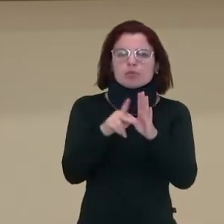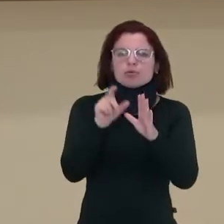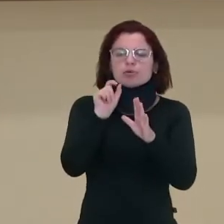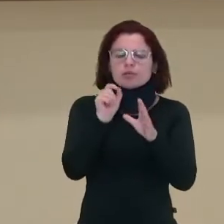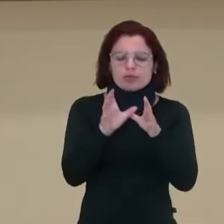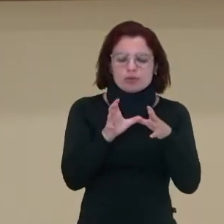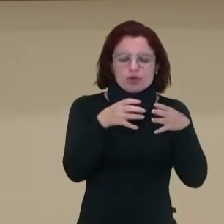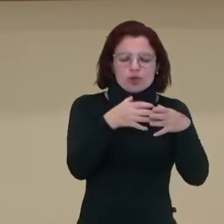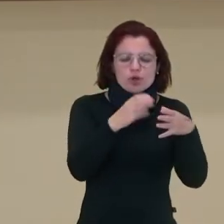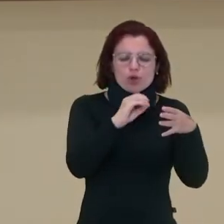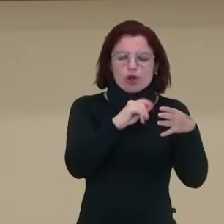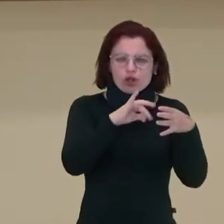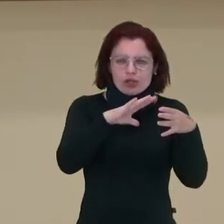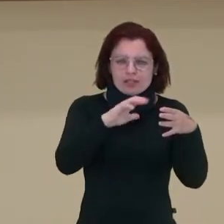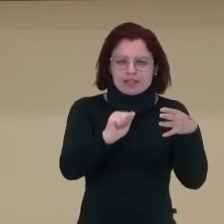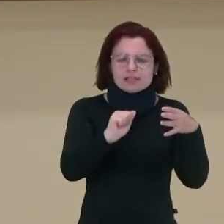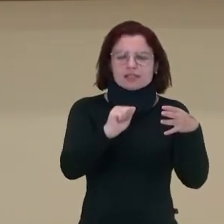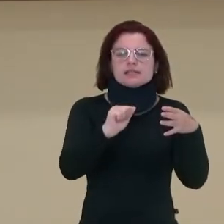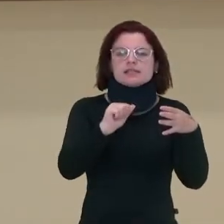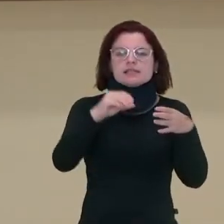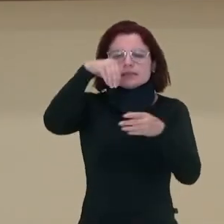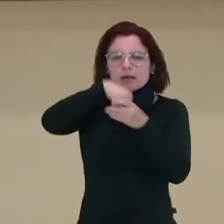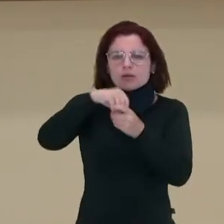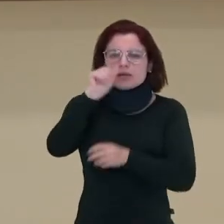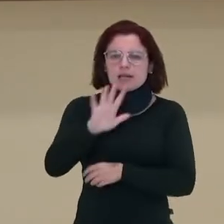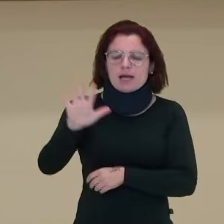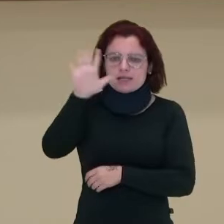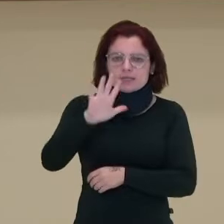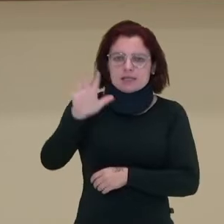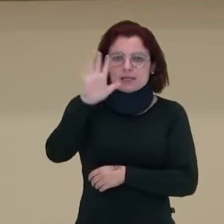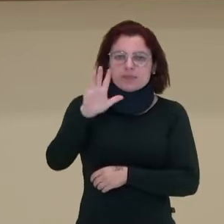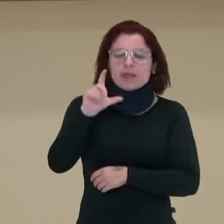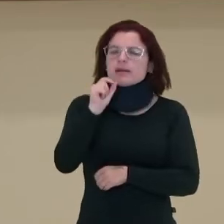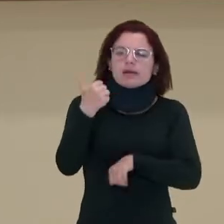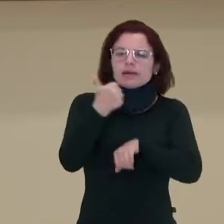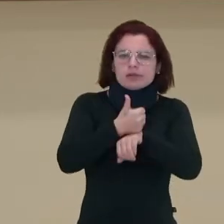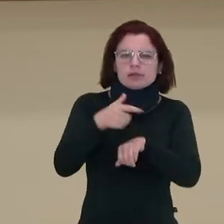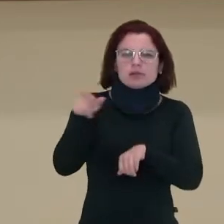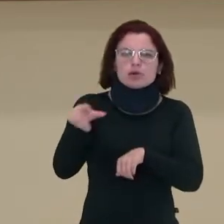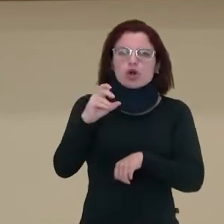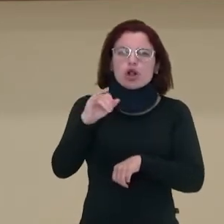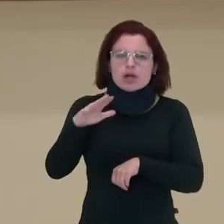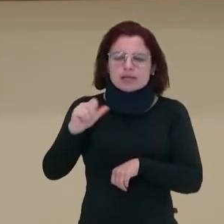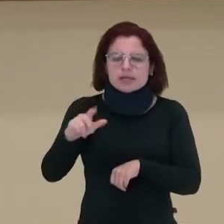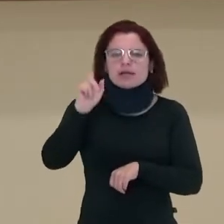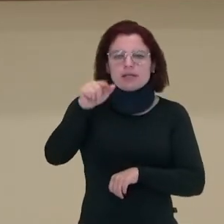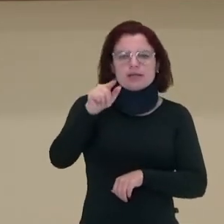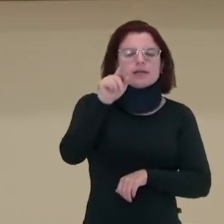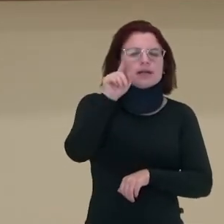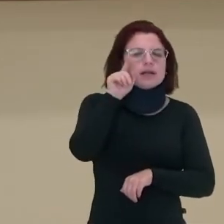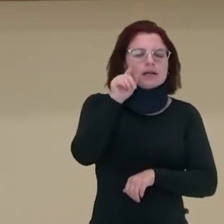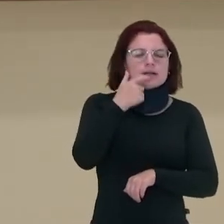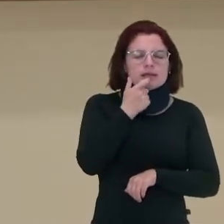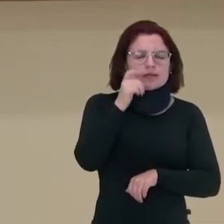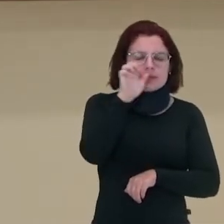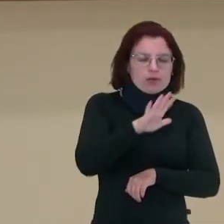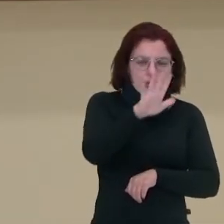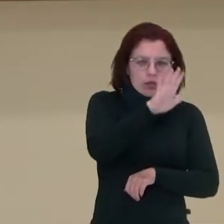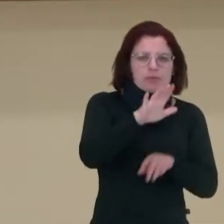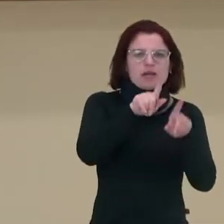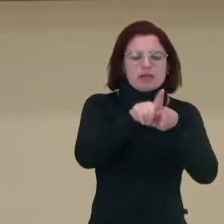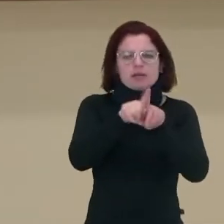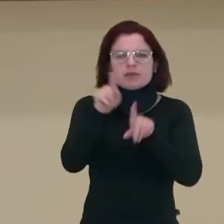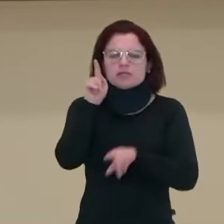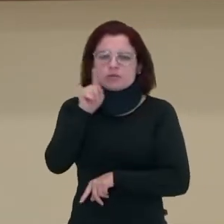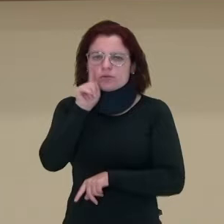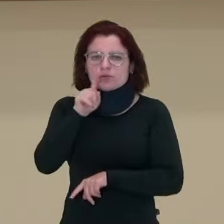eram dominadas ali, colônias na Ásia, dominadas pelas nações europeias e pelos Estados Unidos. Antes, vamos voltar aqui